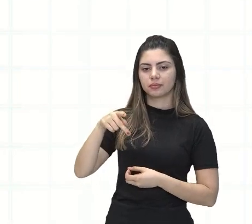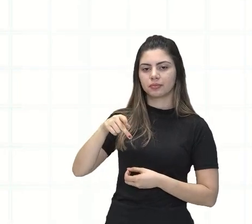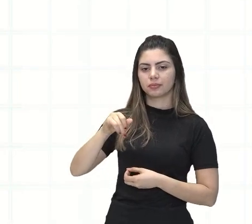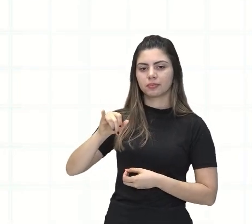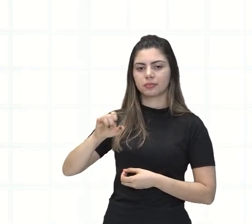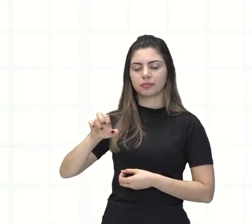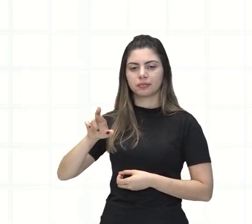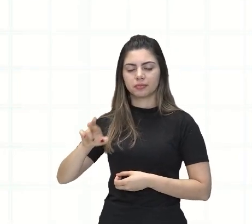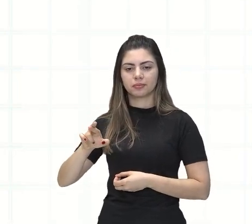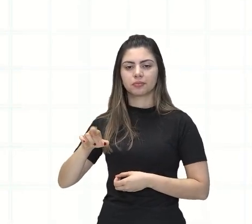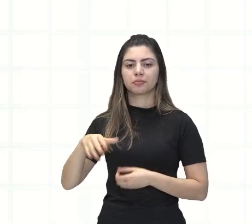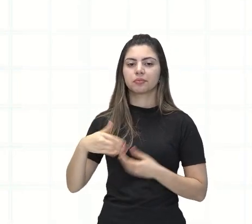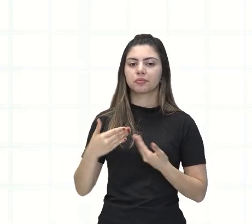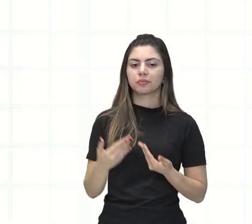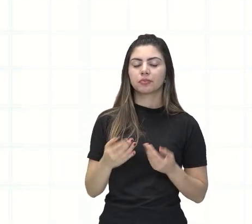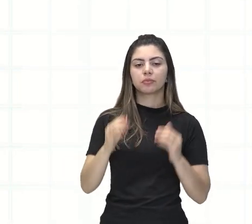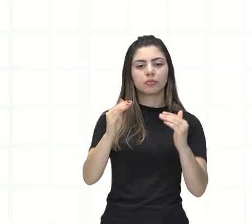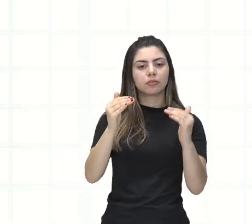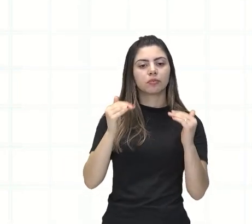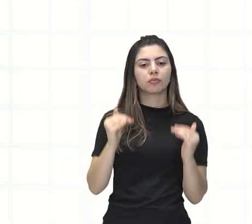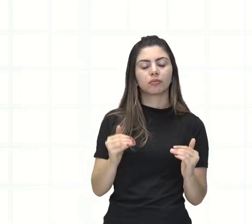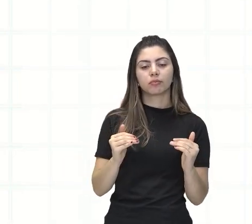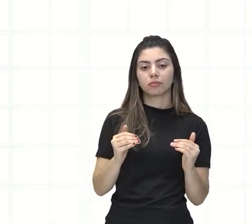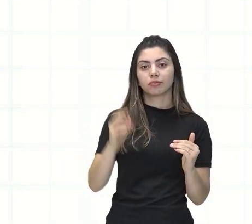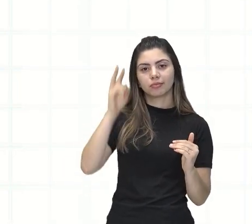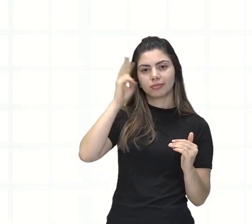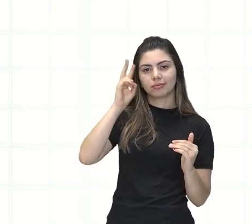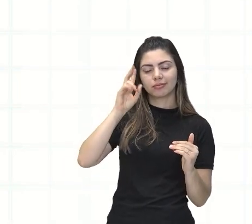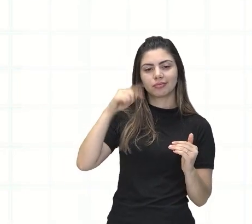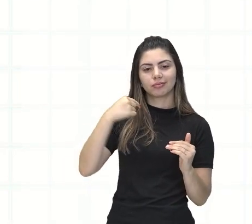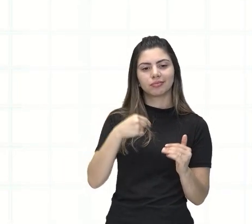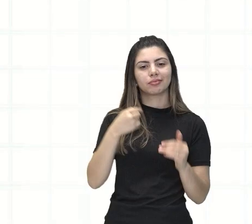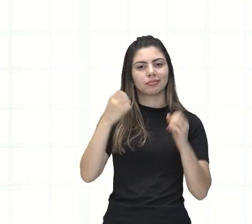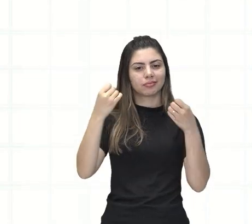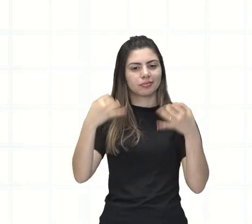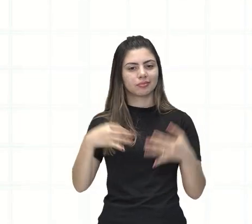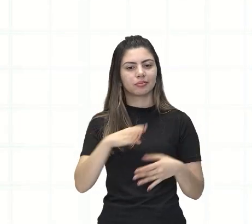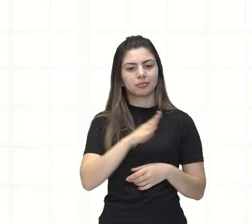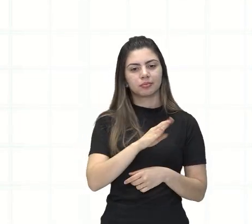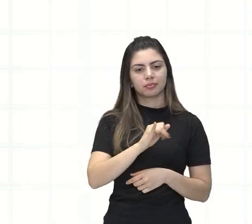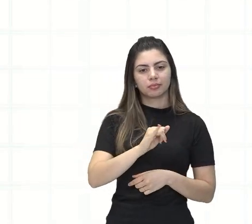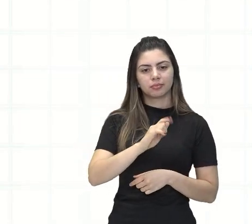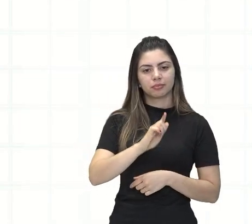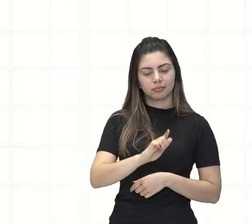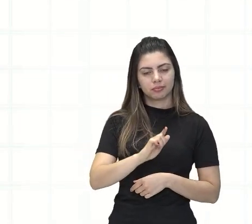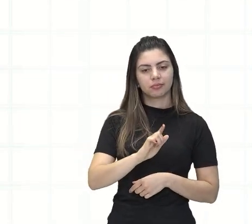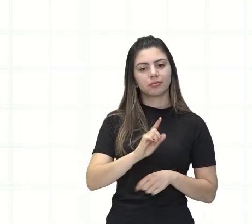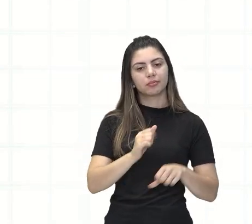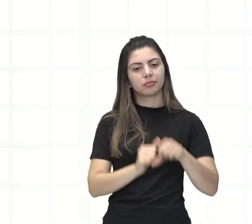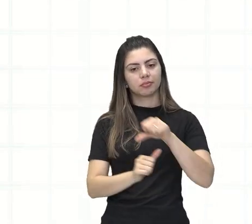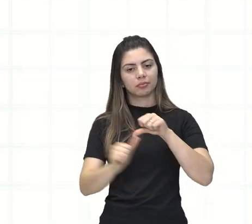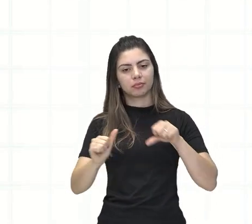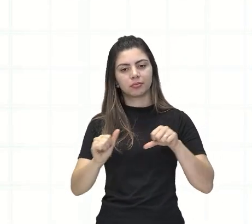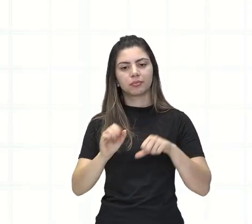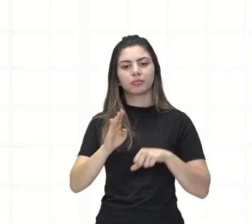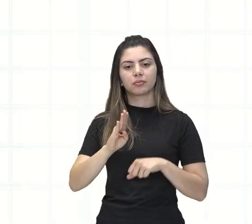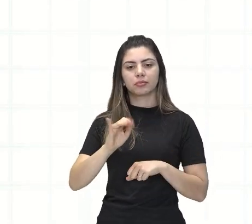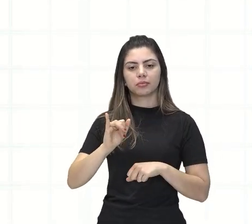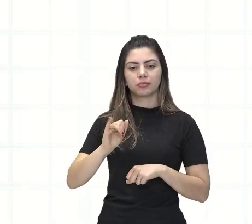O consoante, vogal consoante, lembra que a gente falou big, big, vai dizer bigger,